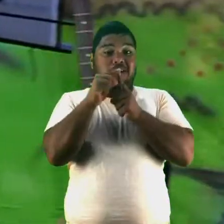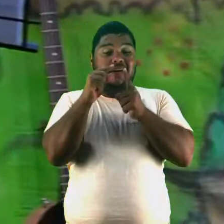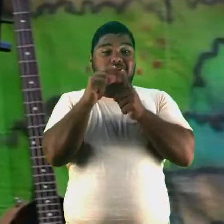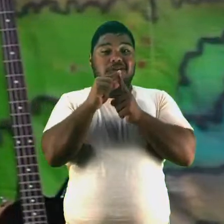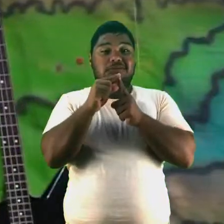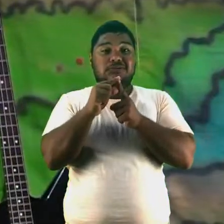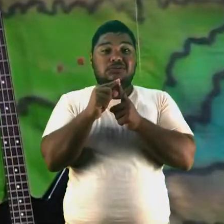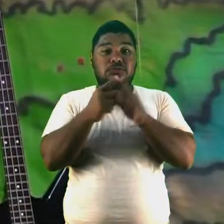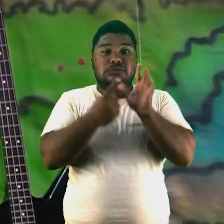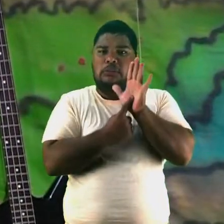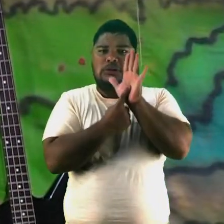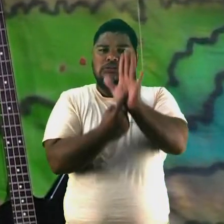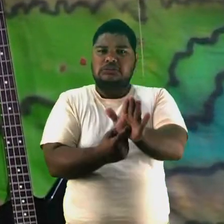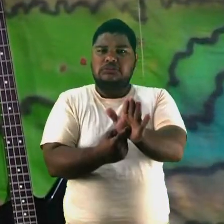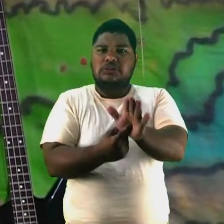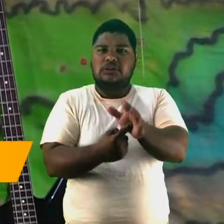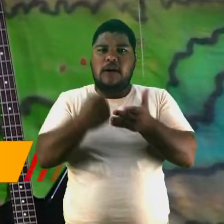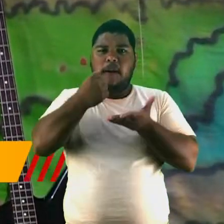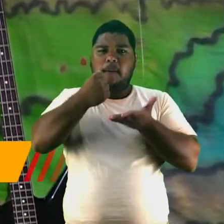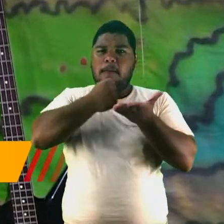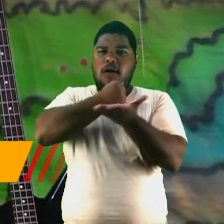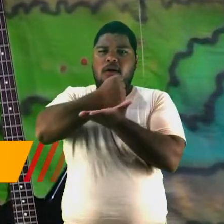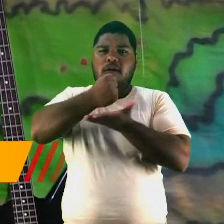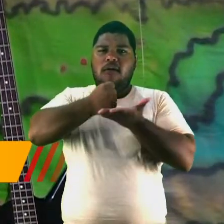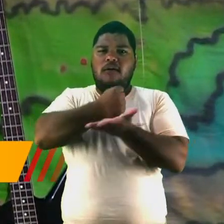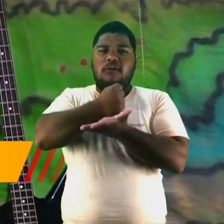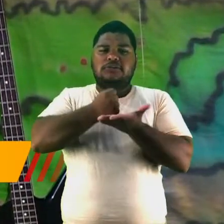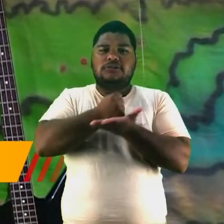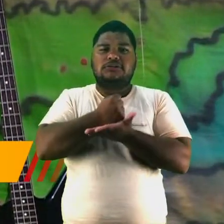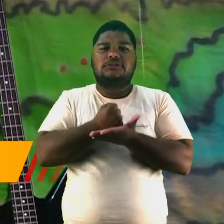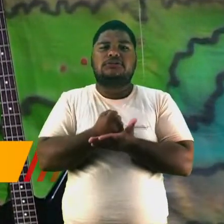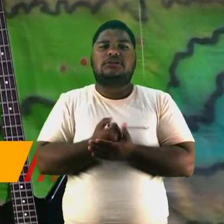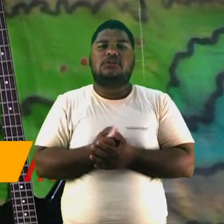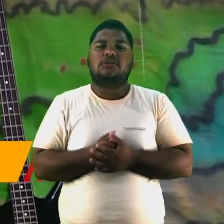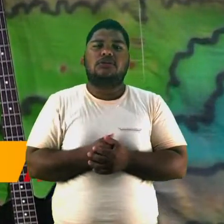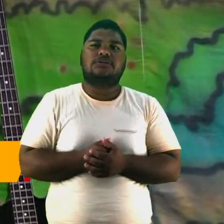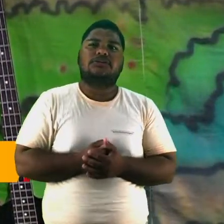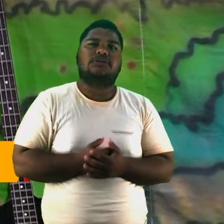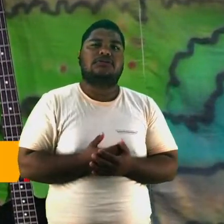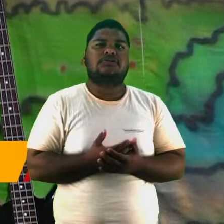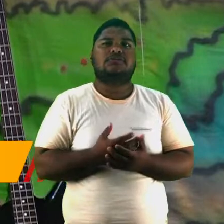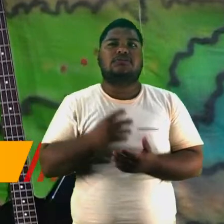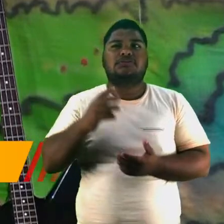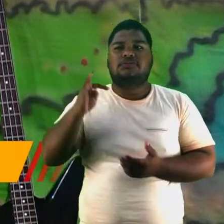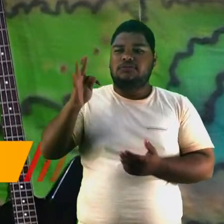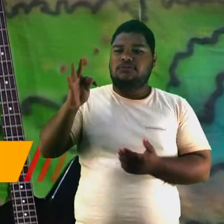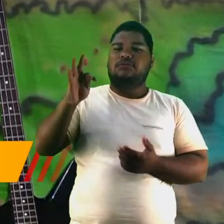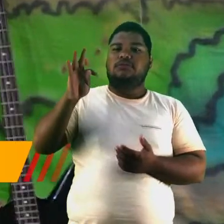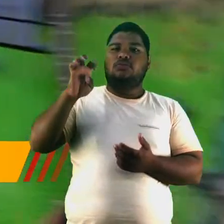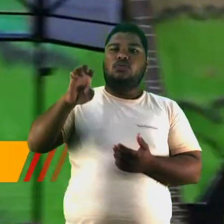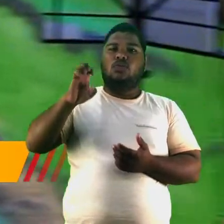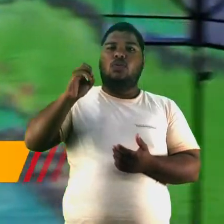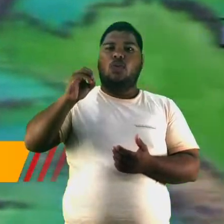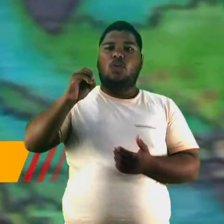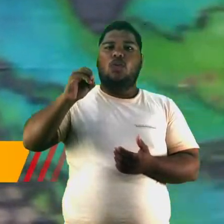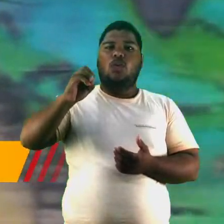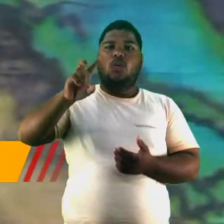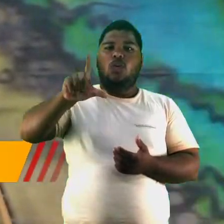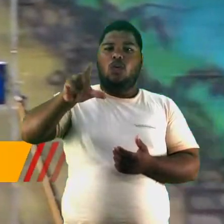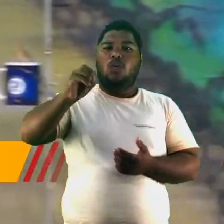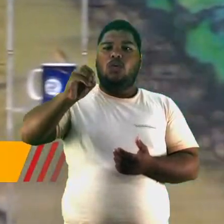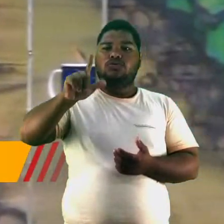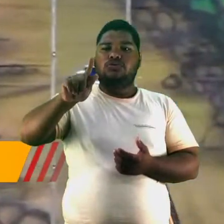nos apresenta a base teológica. Ela nos mostra o porquê que